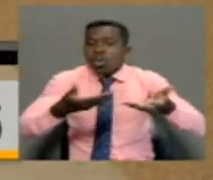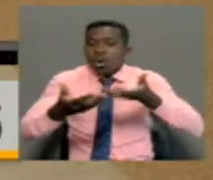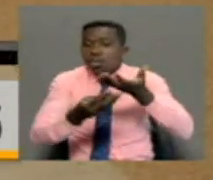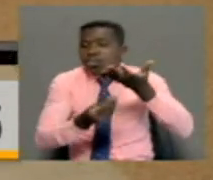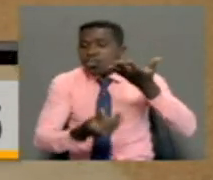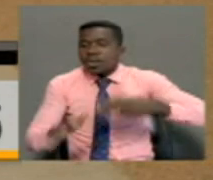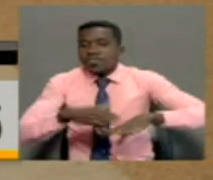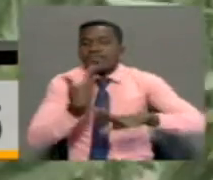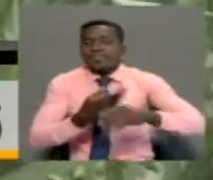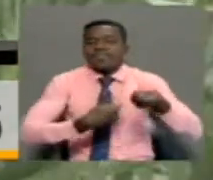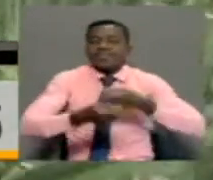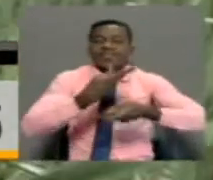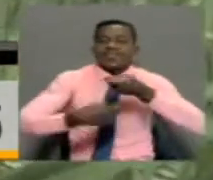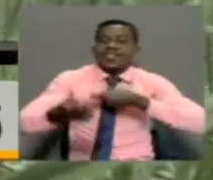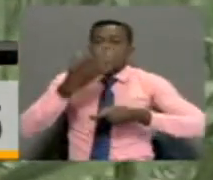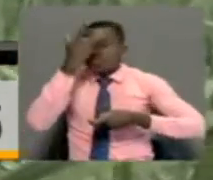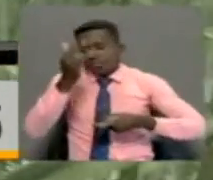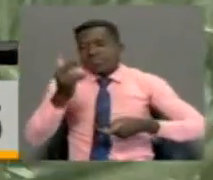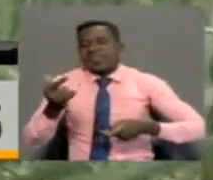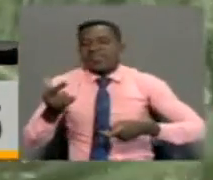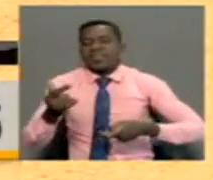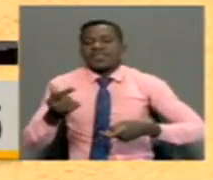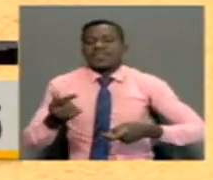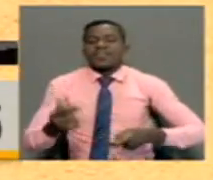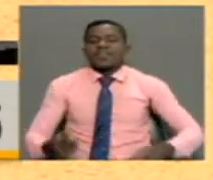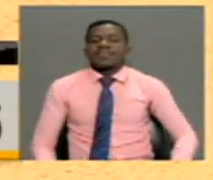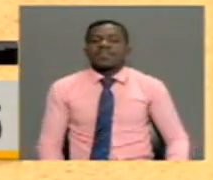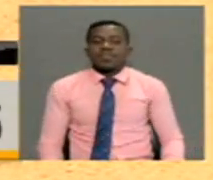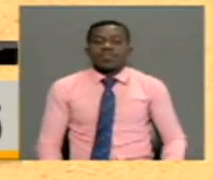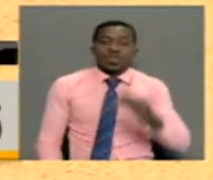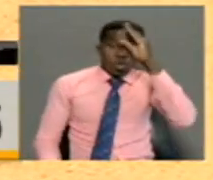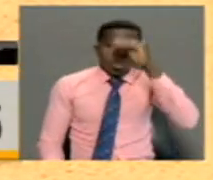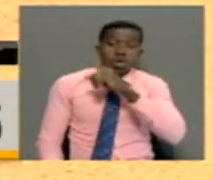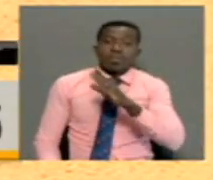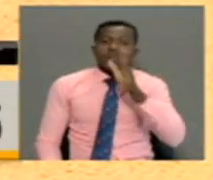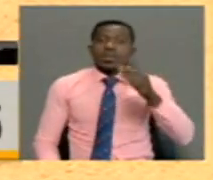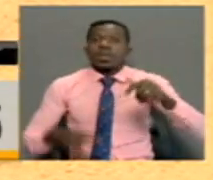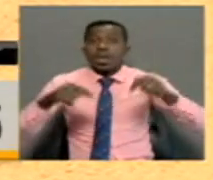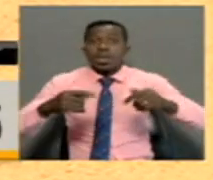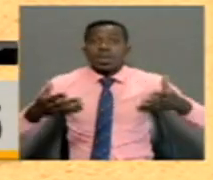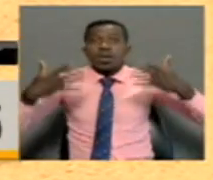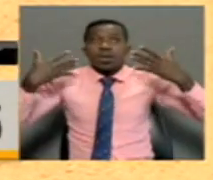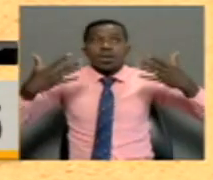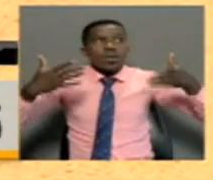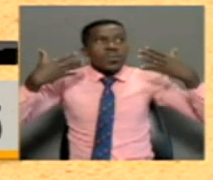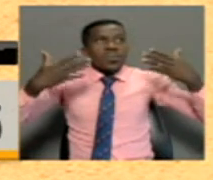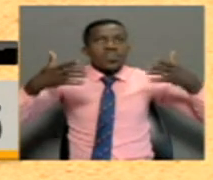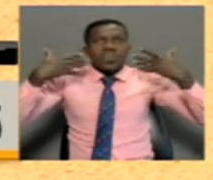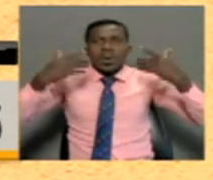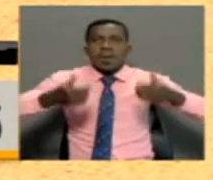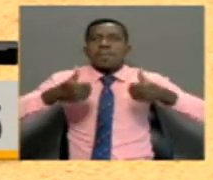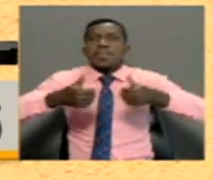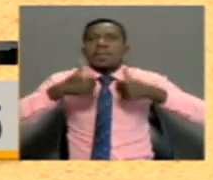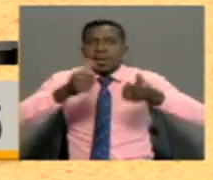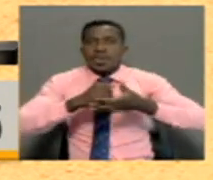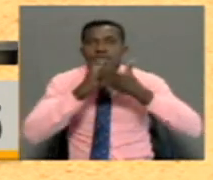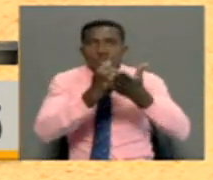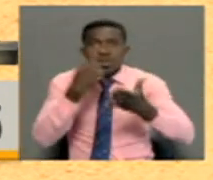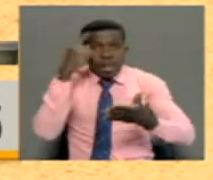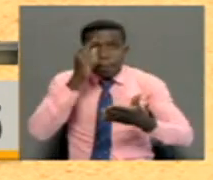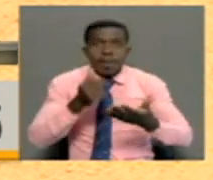no sentido de estimular a produção do trigo. Temos um clima com muita facilidade de produção de trigo,